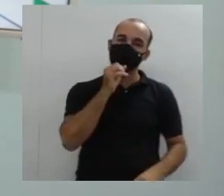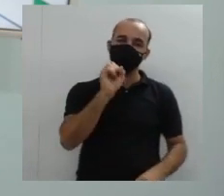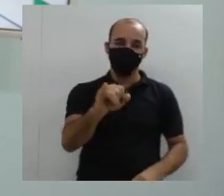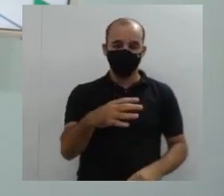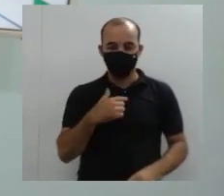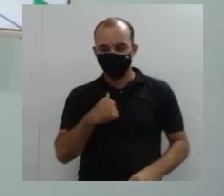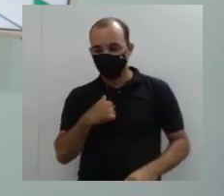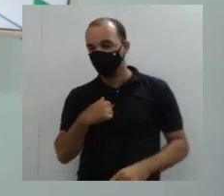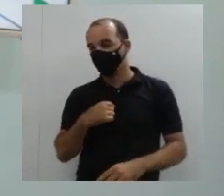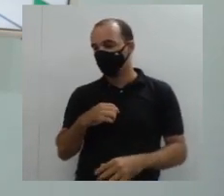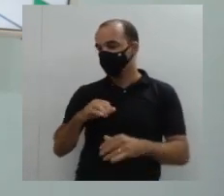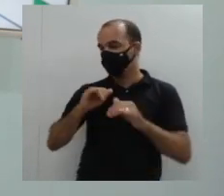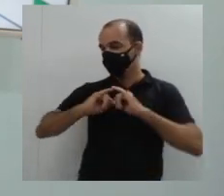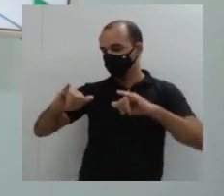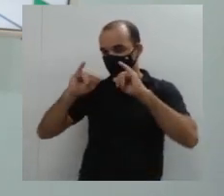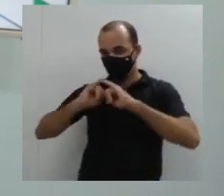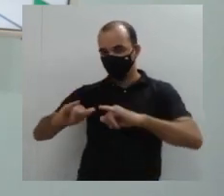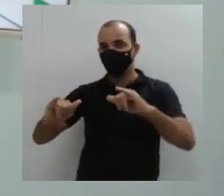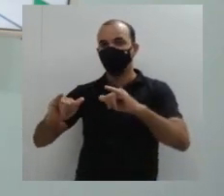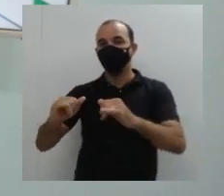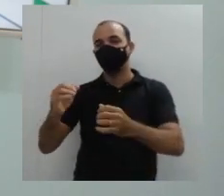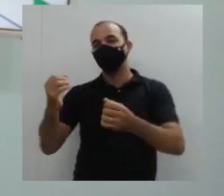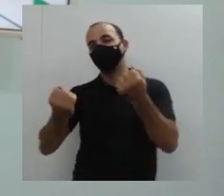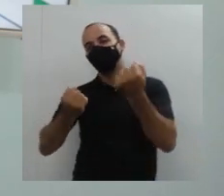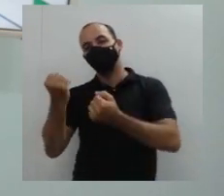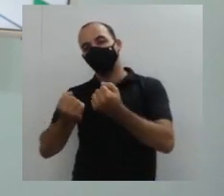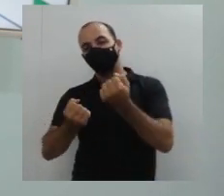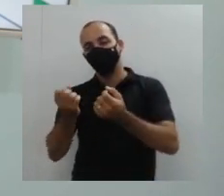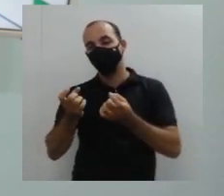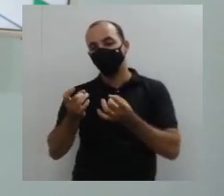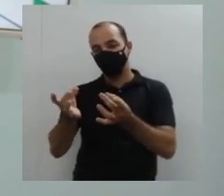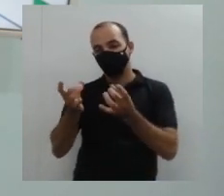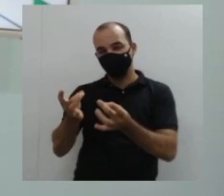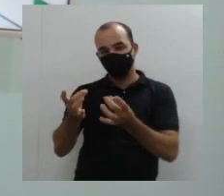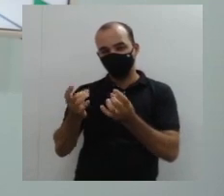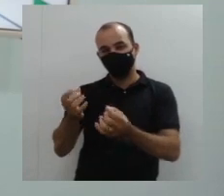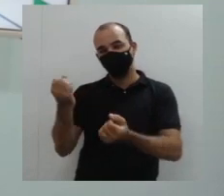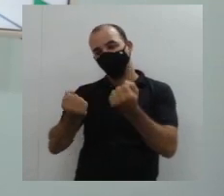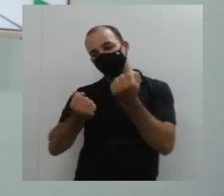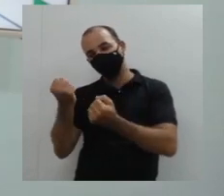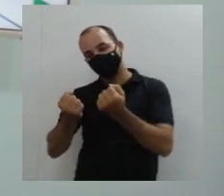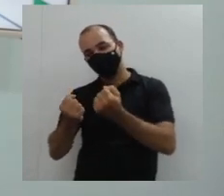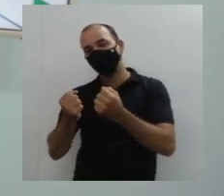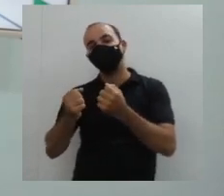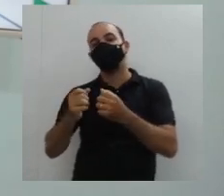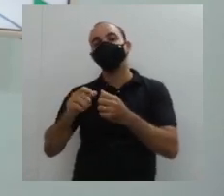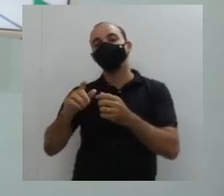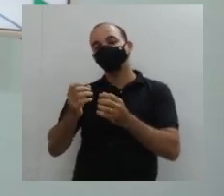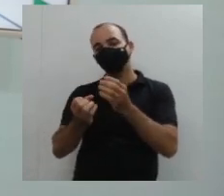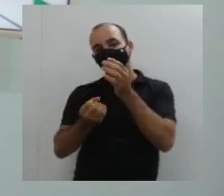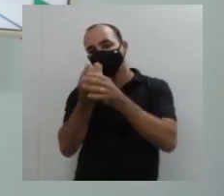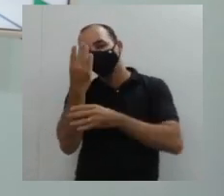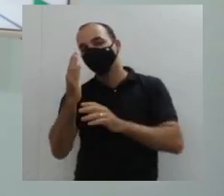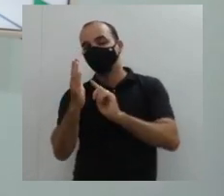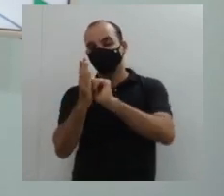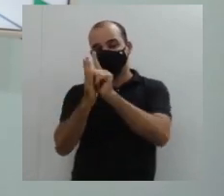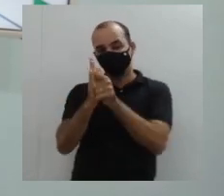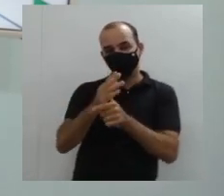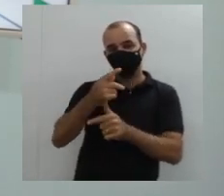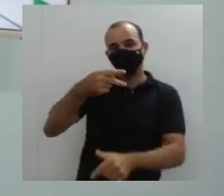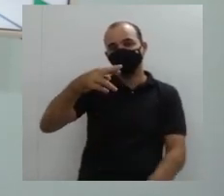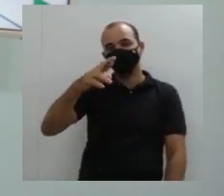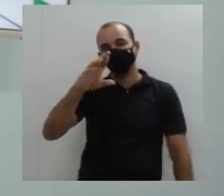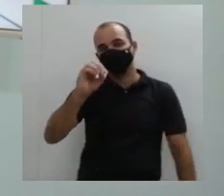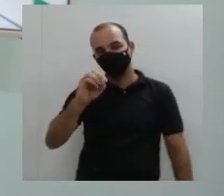são pessoas que gostam de trabalhar justamente com o quê? Com veículo. Aí você vai utilizar uma linguagem